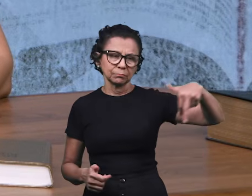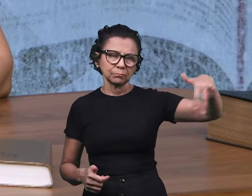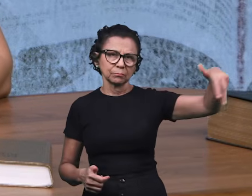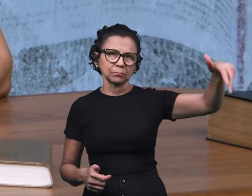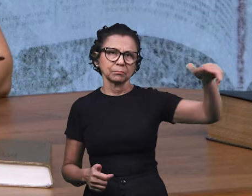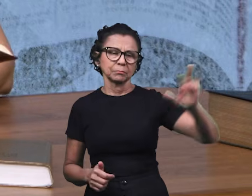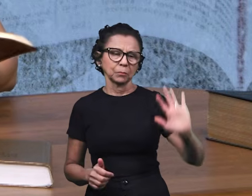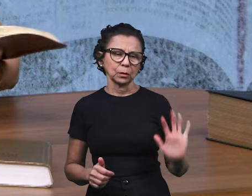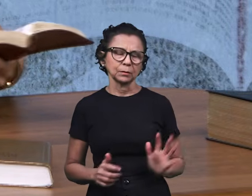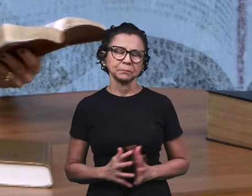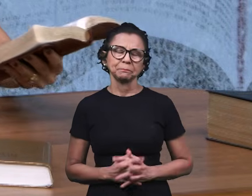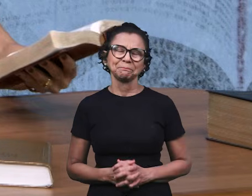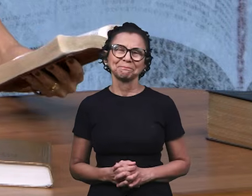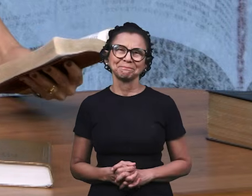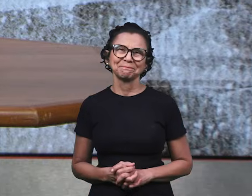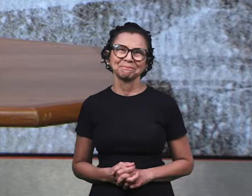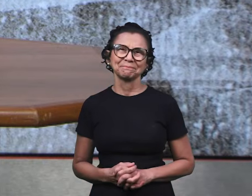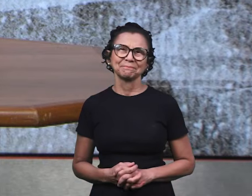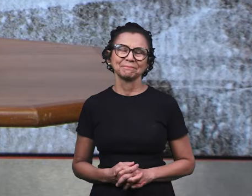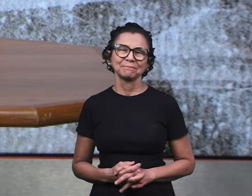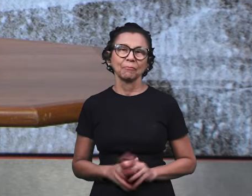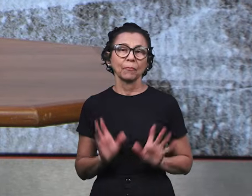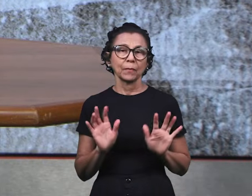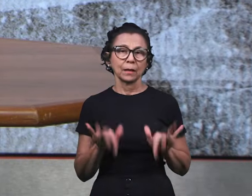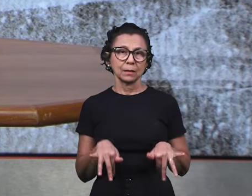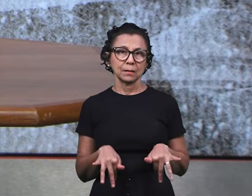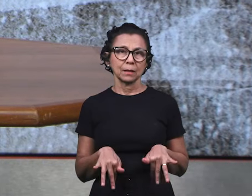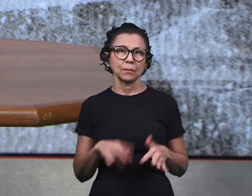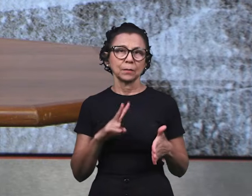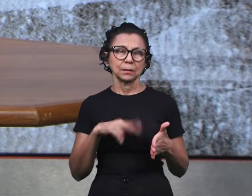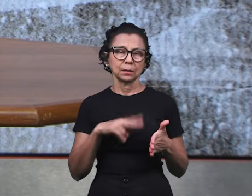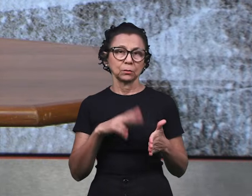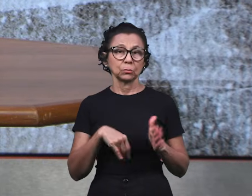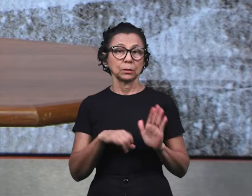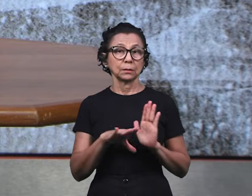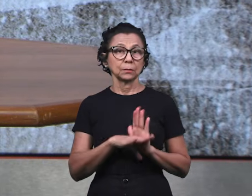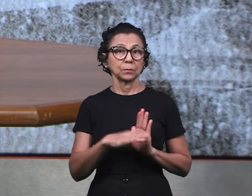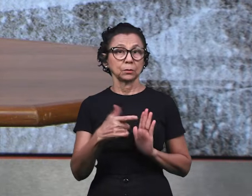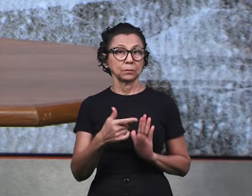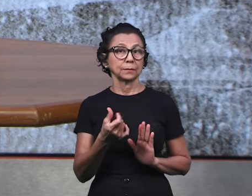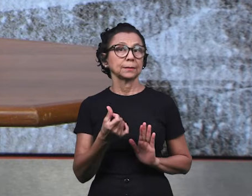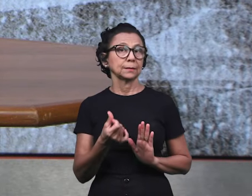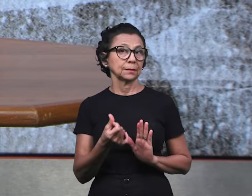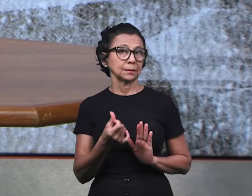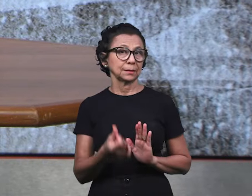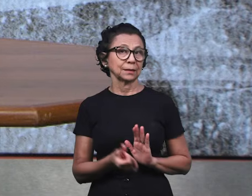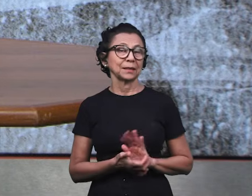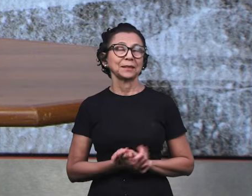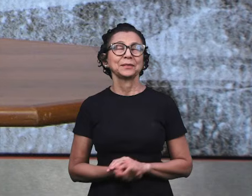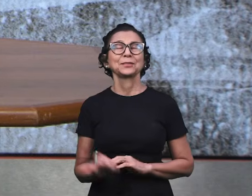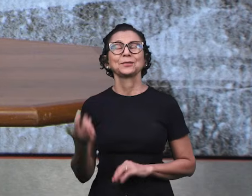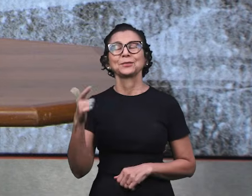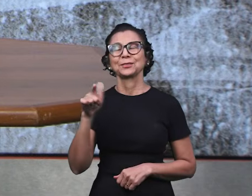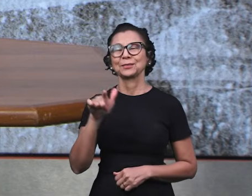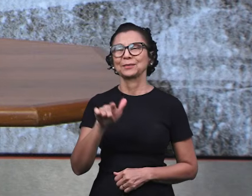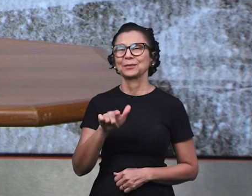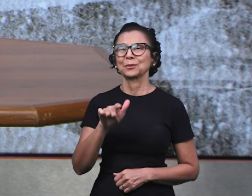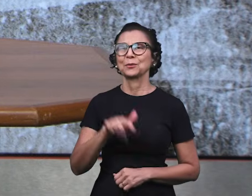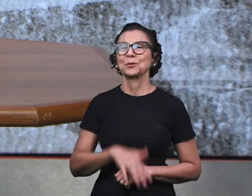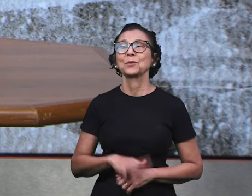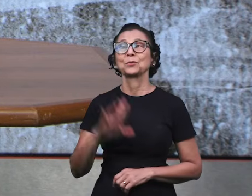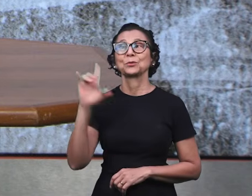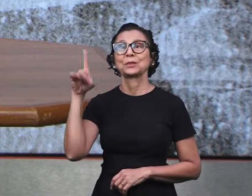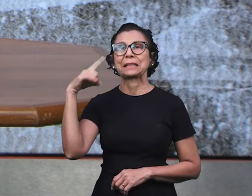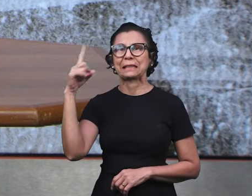o seu lugar. Então nós encerramos aqui a leitura do capítulo 26. Mais uma vez, Davi teve